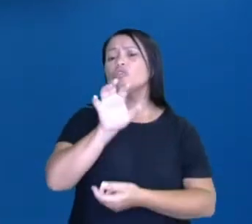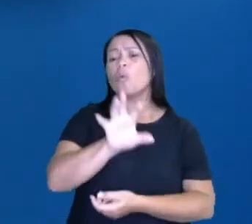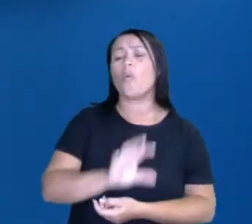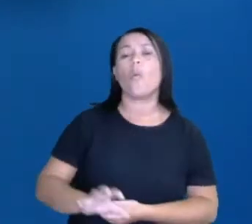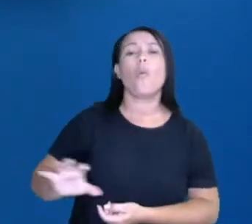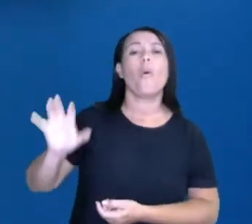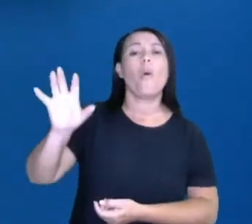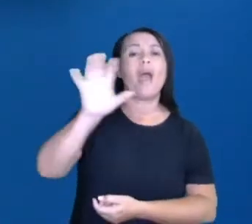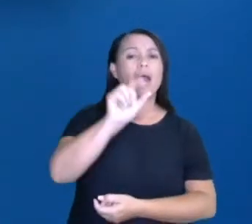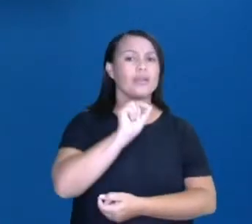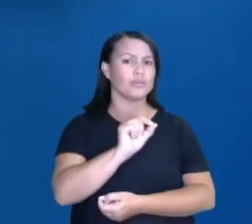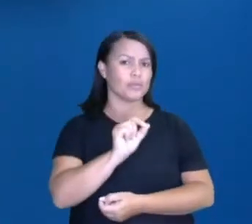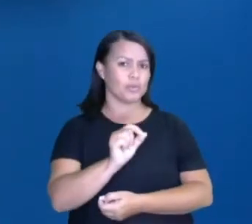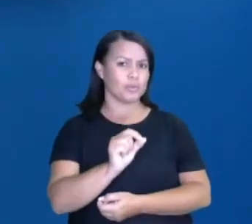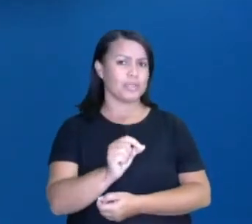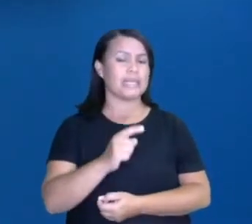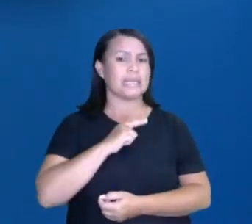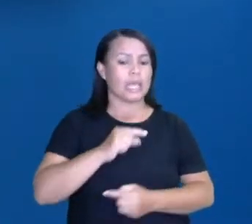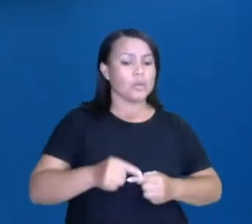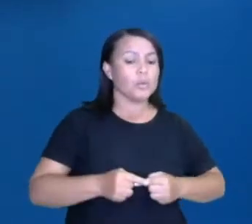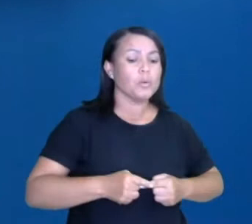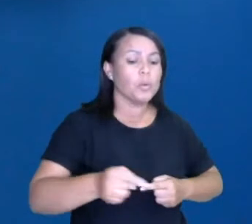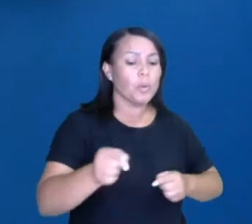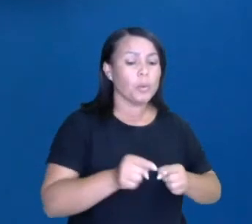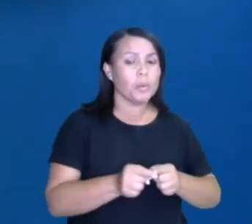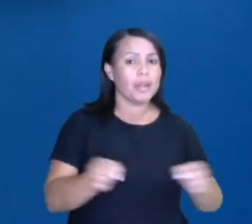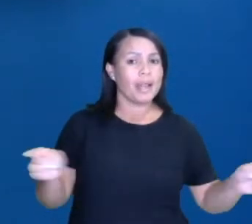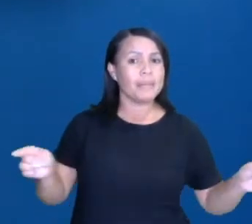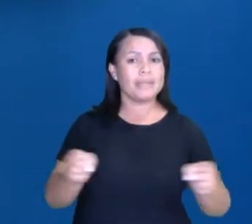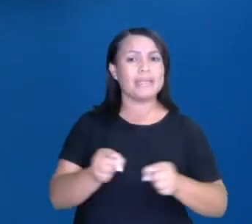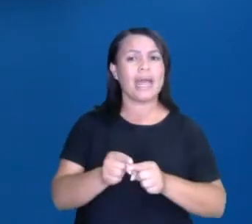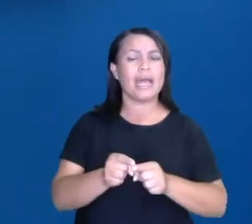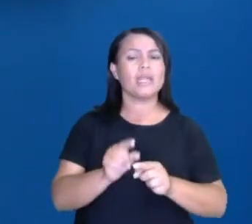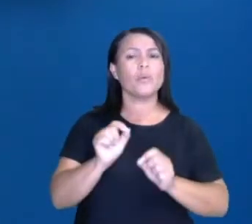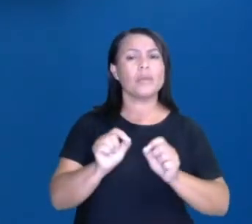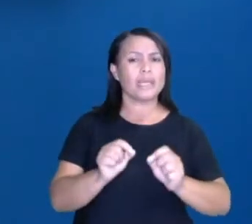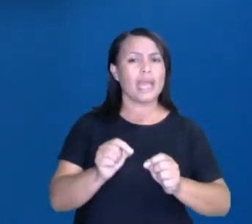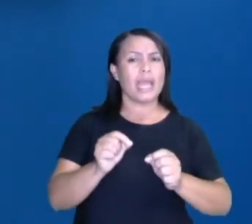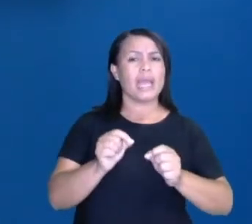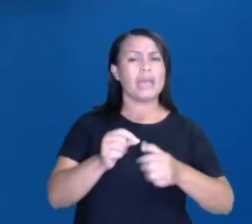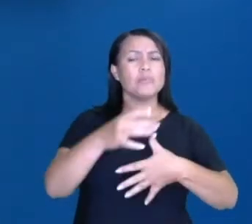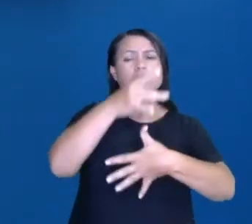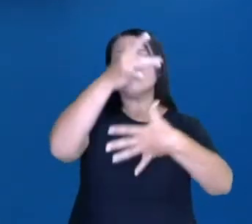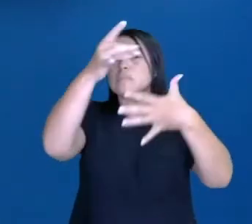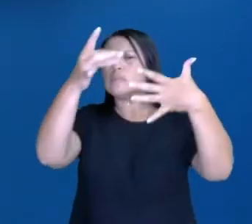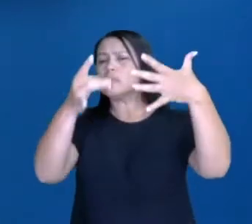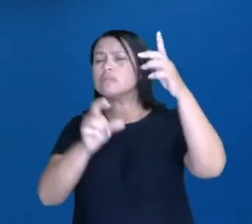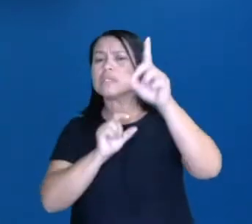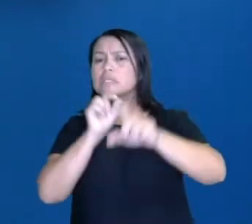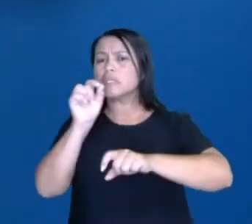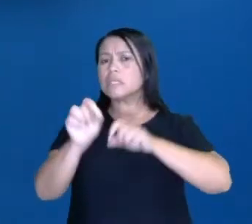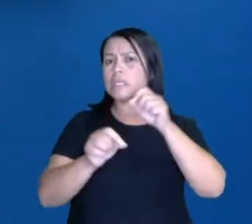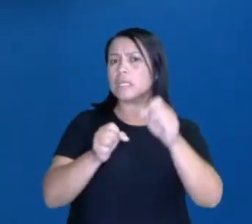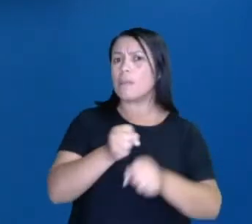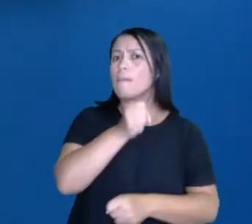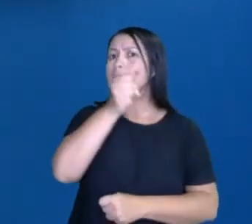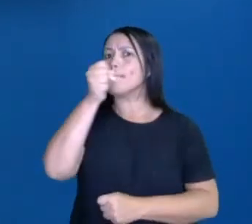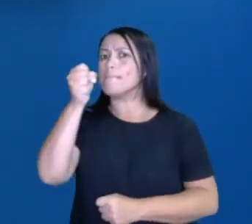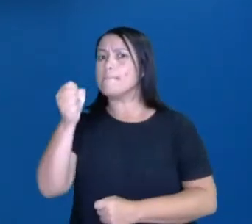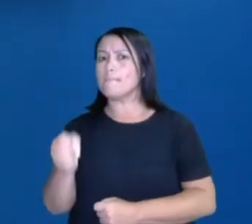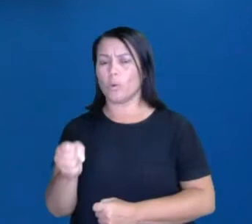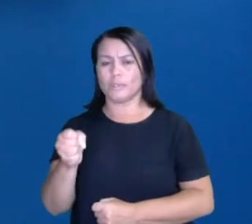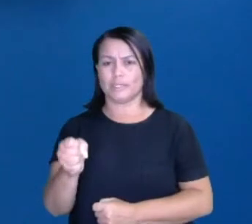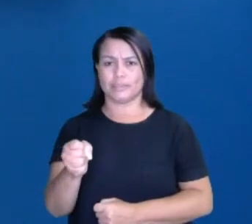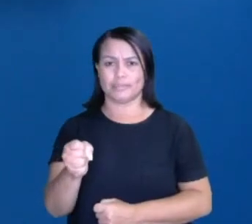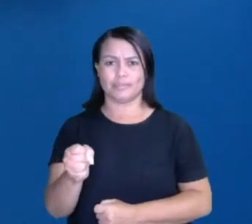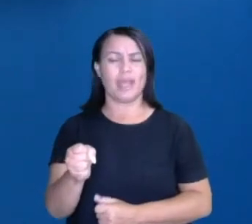por relações muito específicas de poder. Então, território tem a ver com posse, com